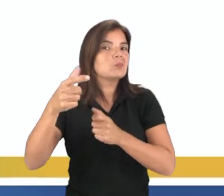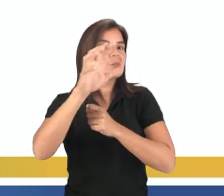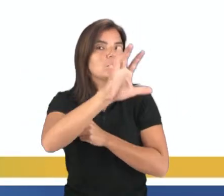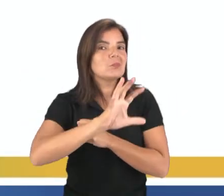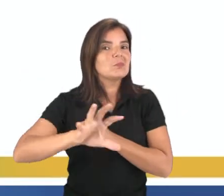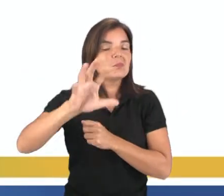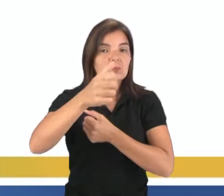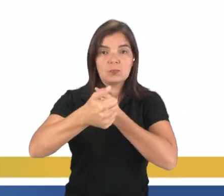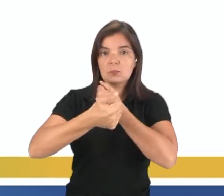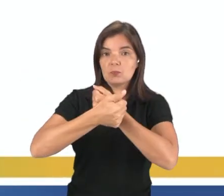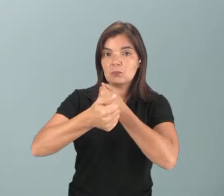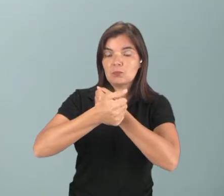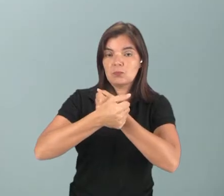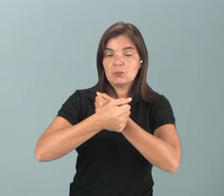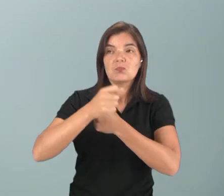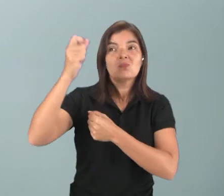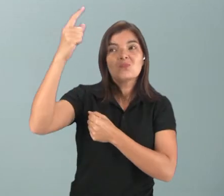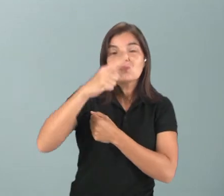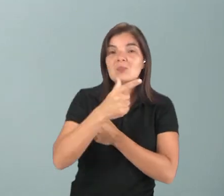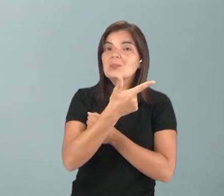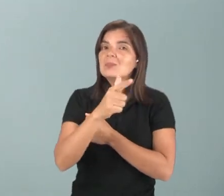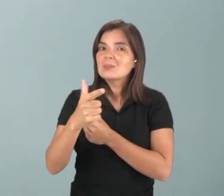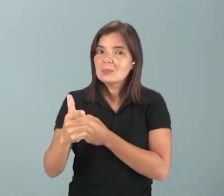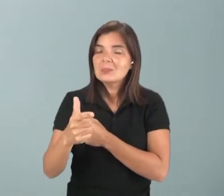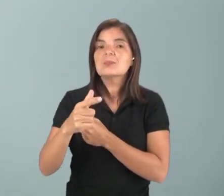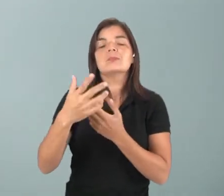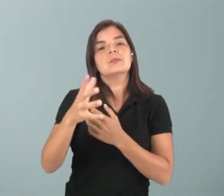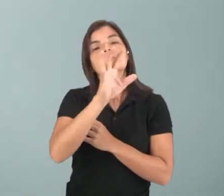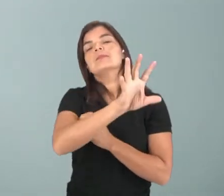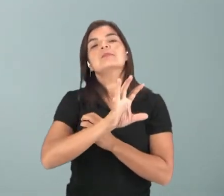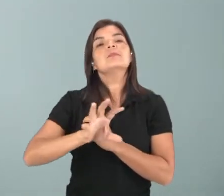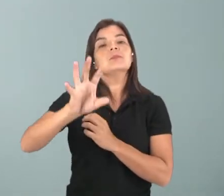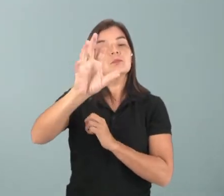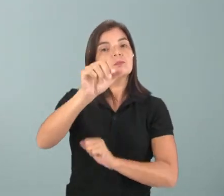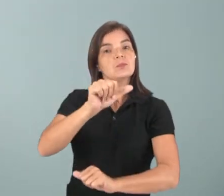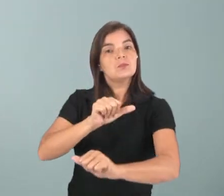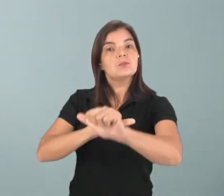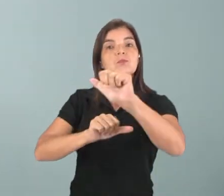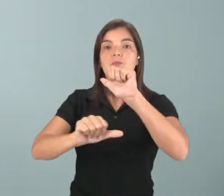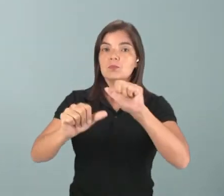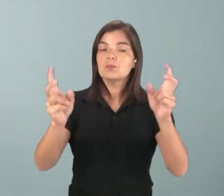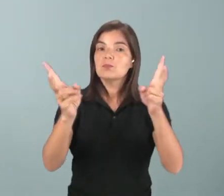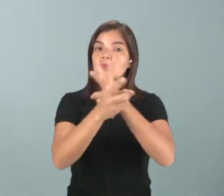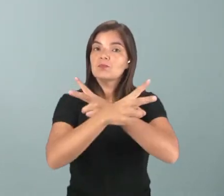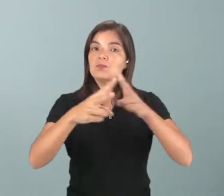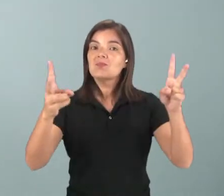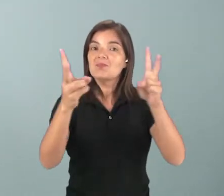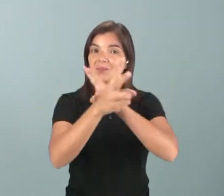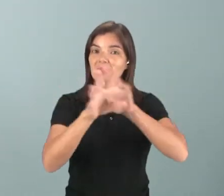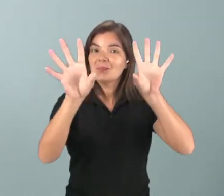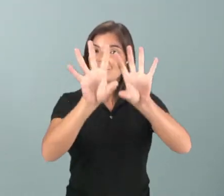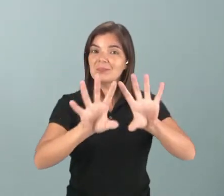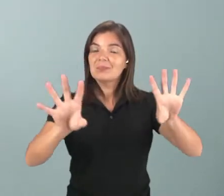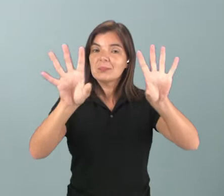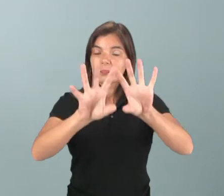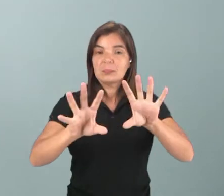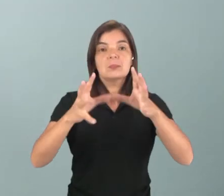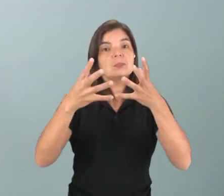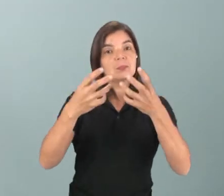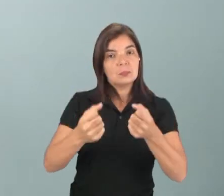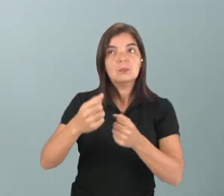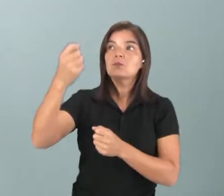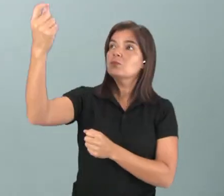regiões próximas dos polos que não recebem tanta energia? Essas regiões trocam massas de ar, né? A região que está recebendo